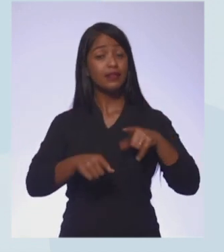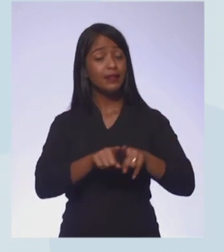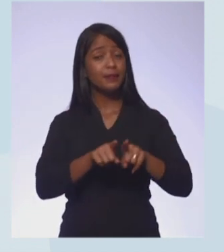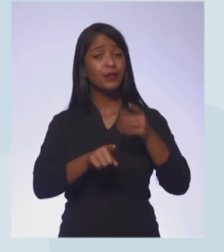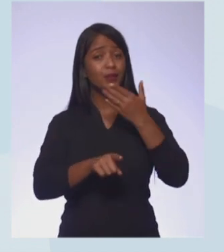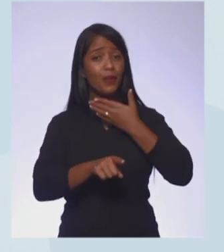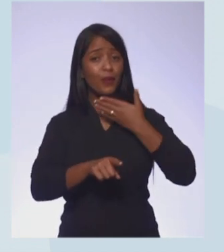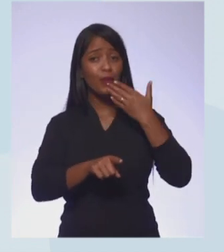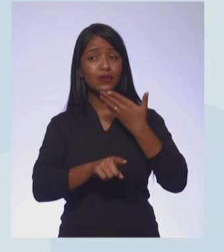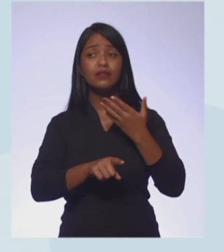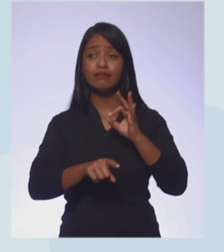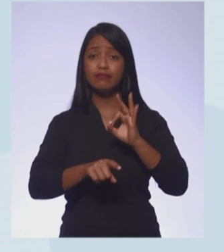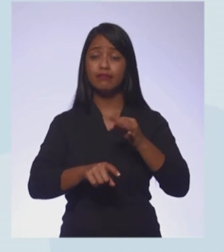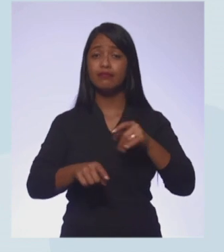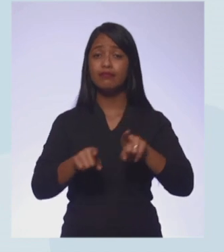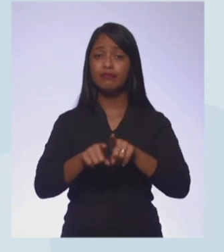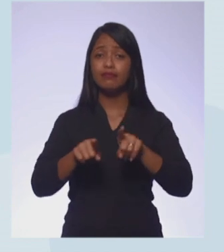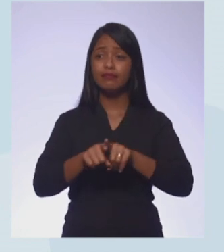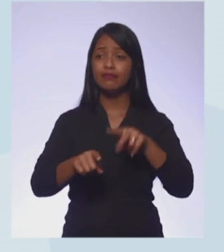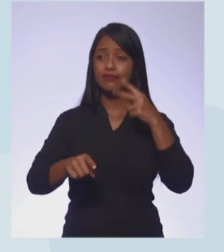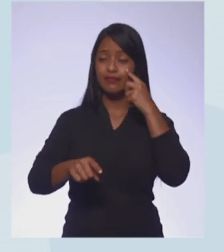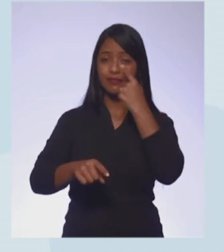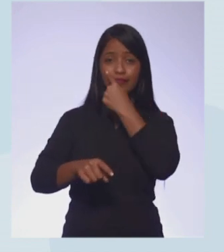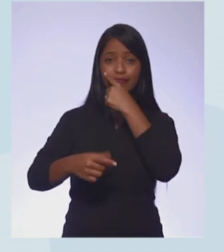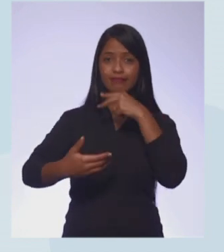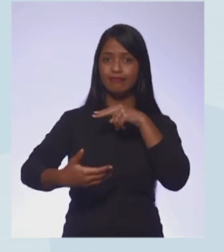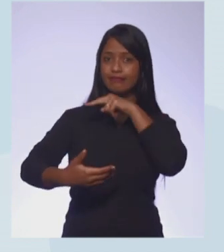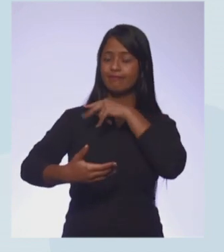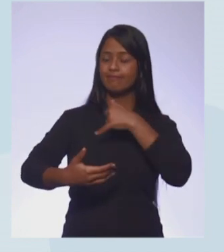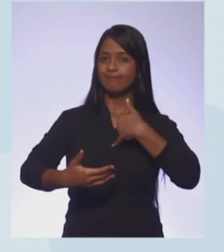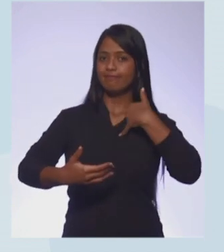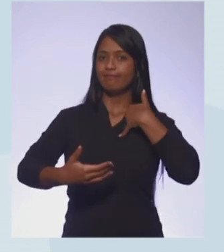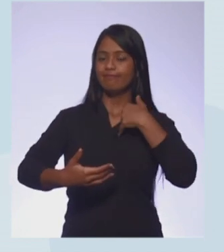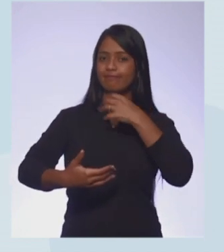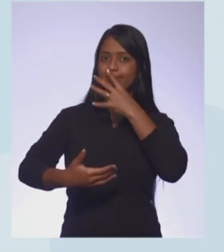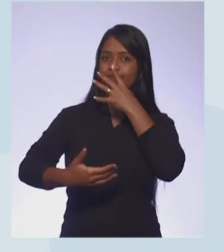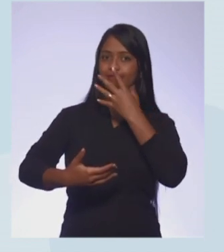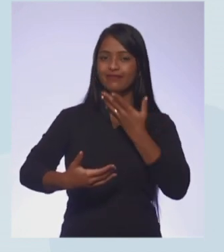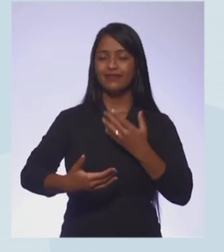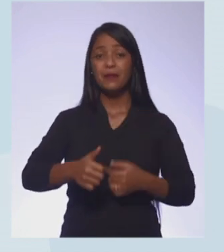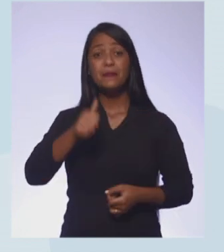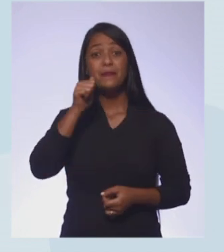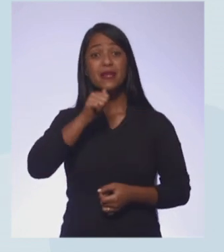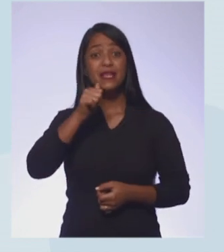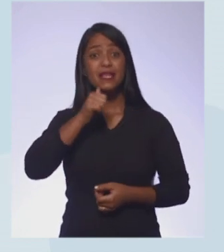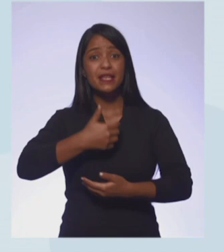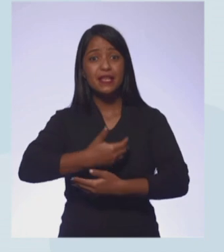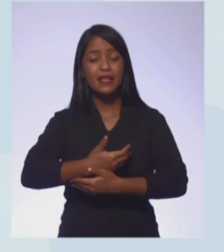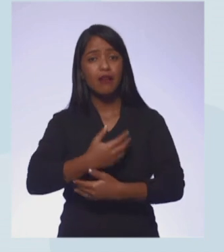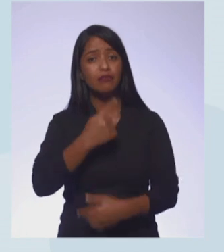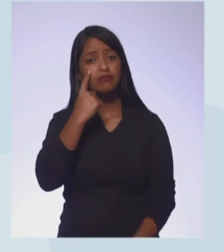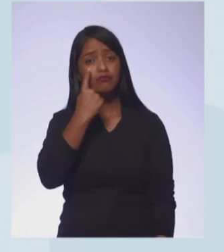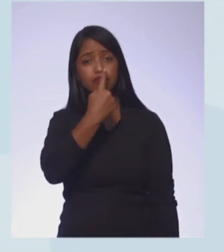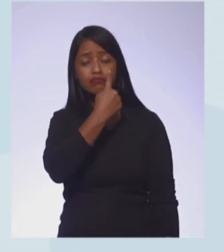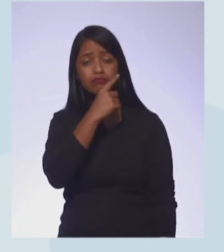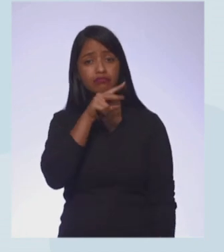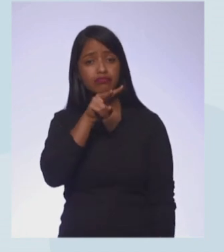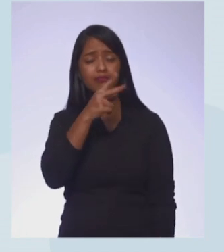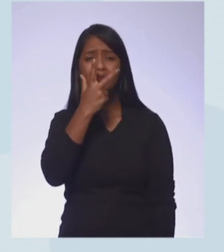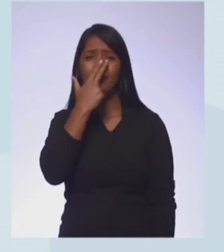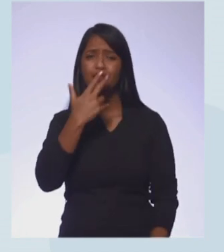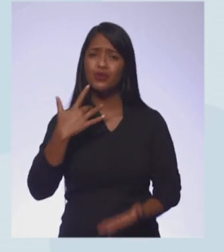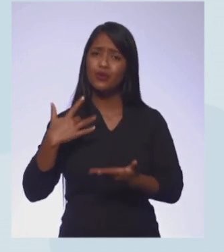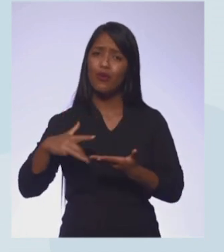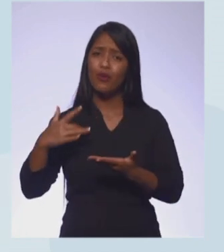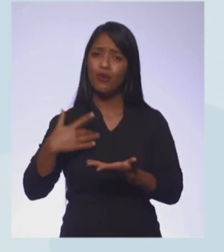De admiração. Né? E ela naquele olhar assim, que dá muito dó, na verdade, né? Ué? Os olhinhos